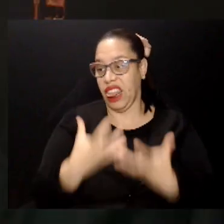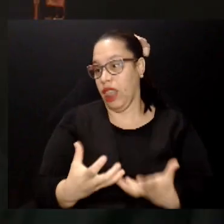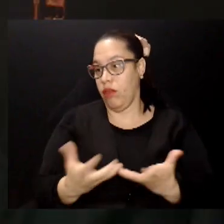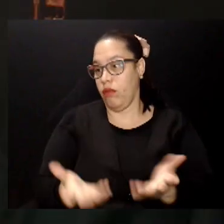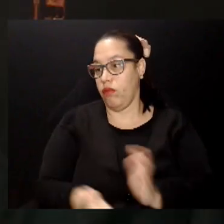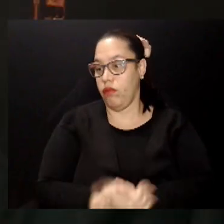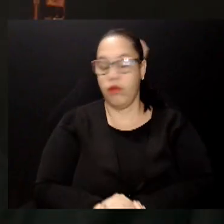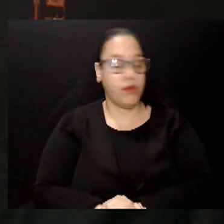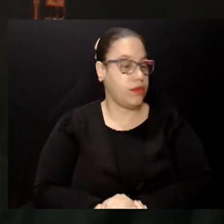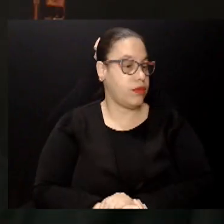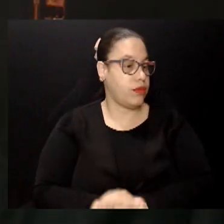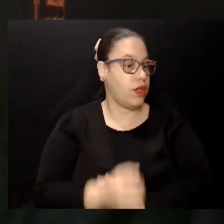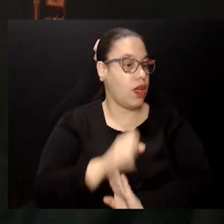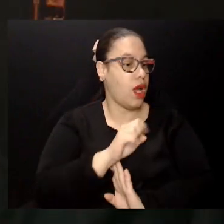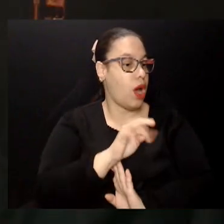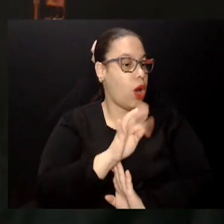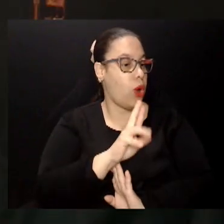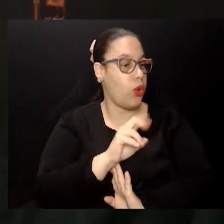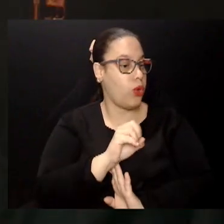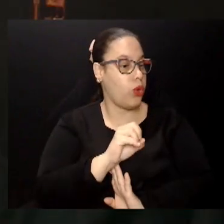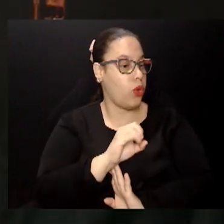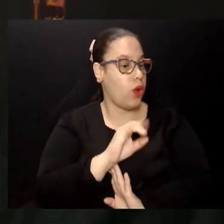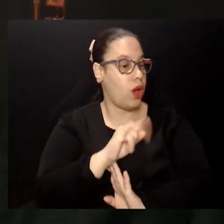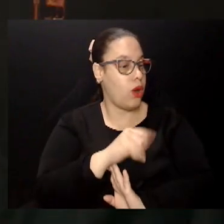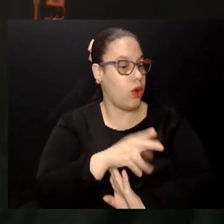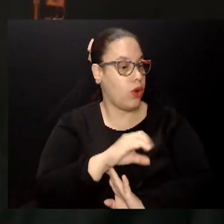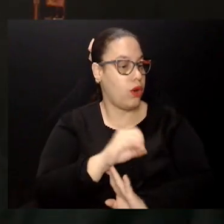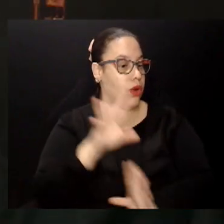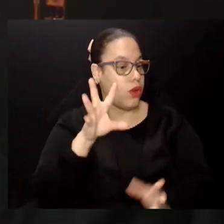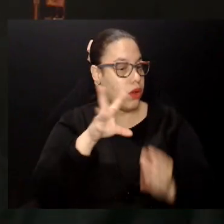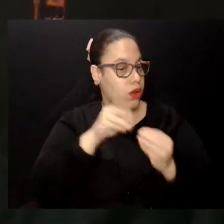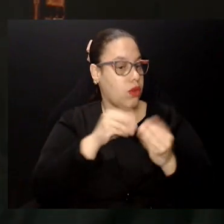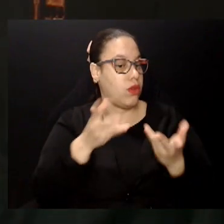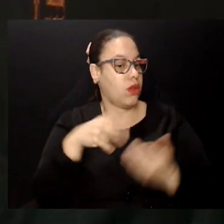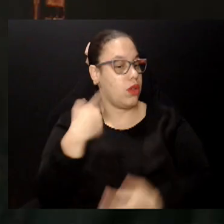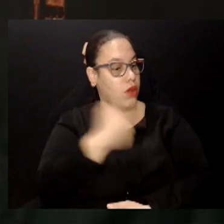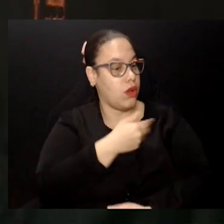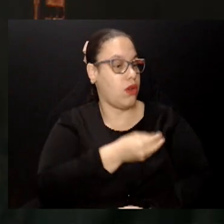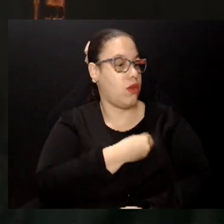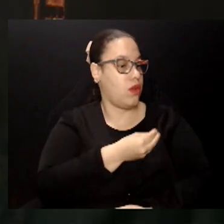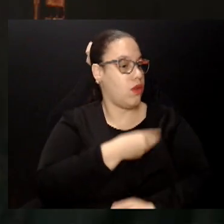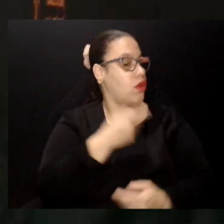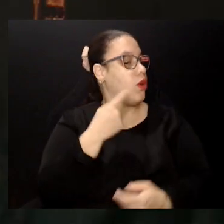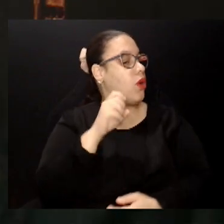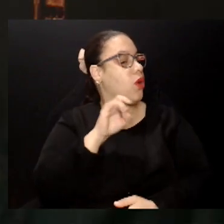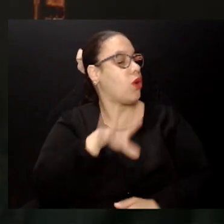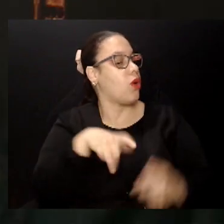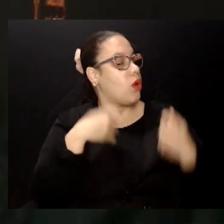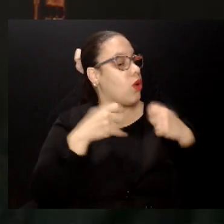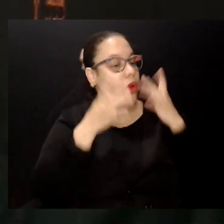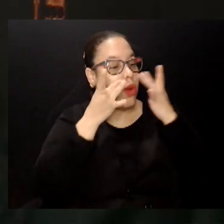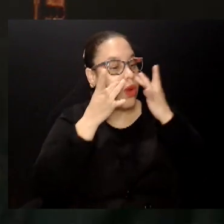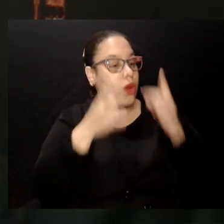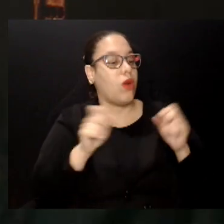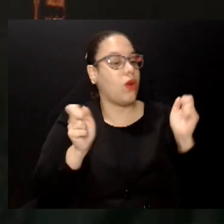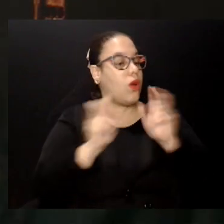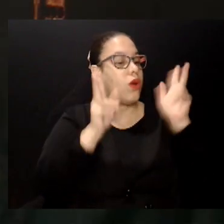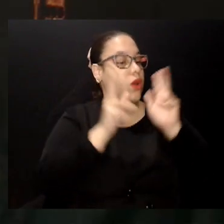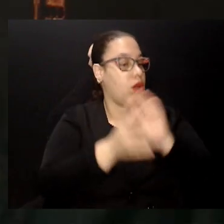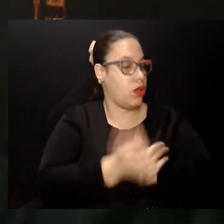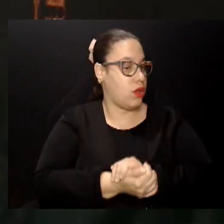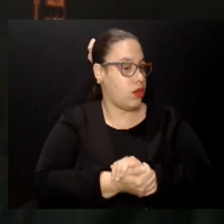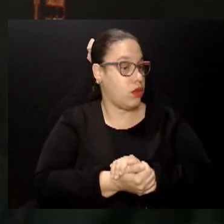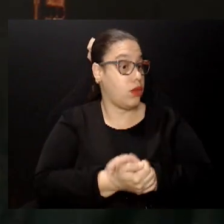autoanulação, resumindo, então, faz parte da nossa vida, né? E a gente só precisa estar atento aos sinais e, caso isso